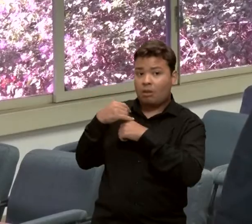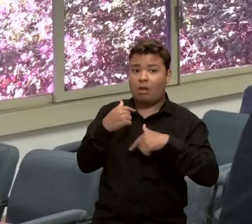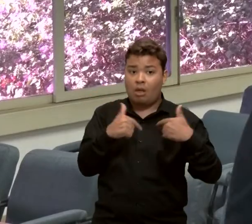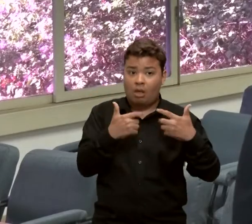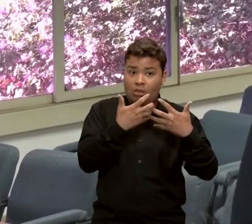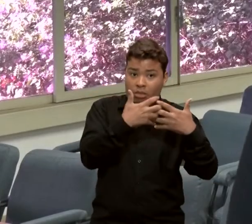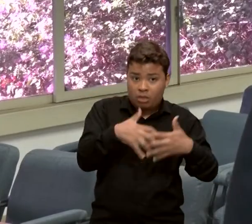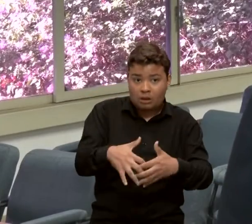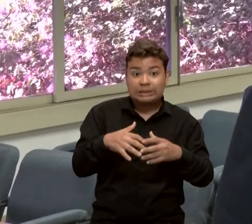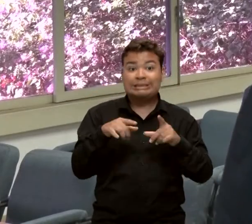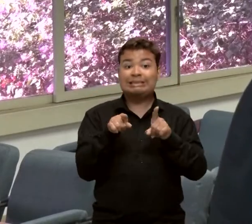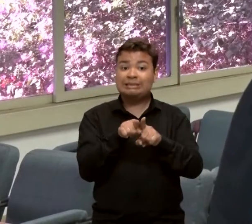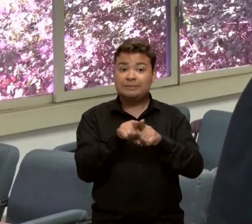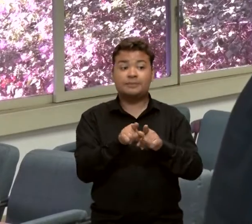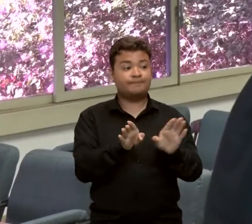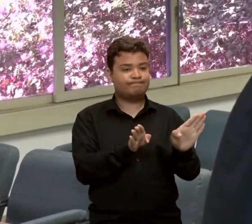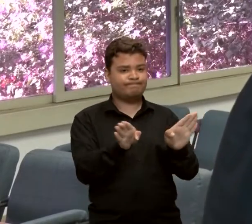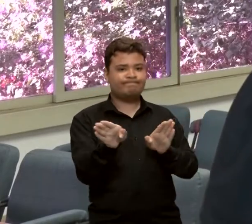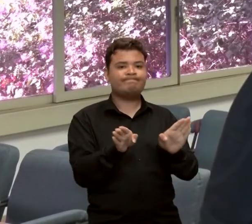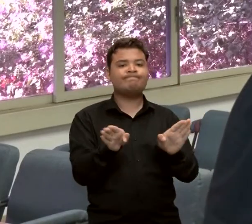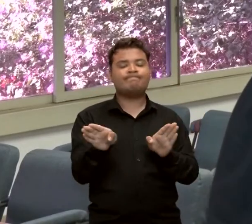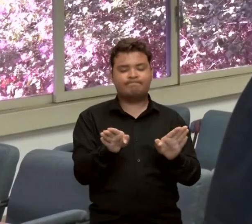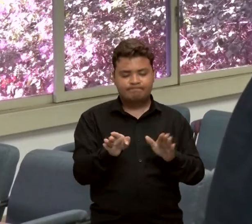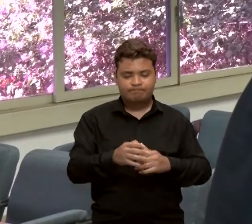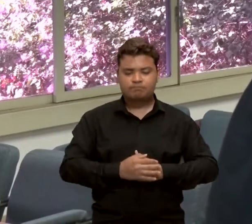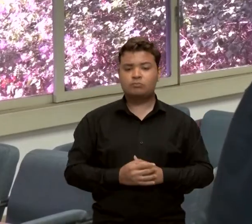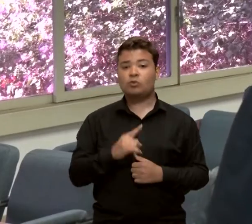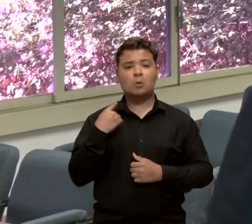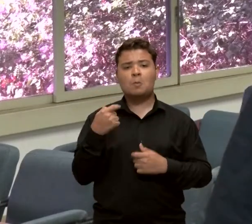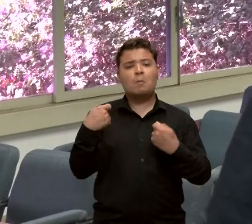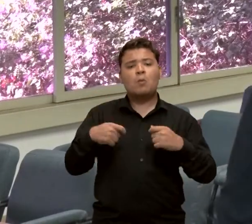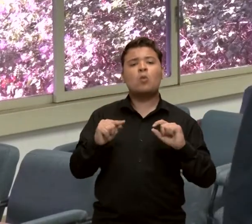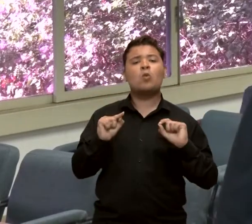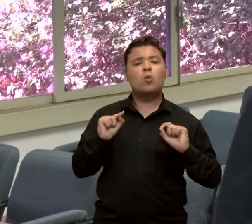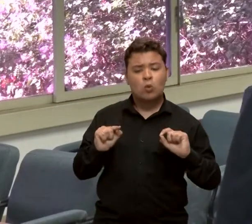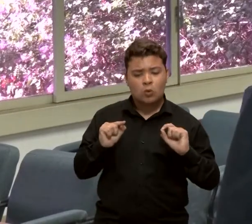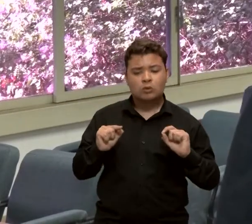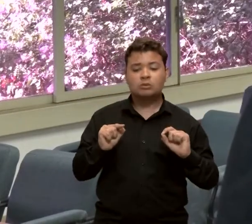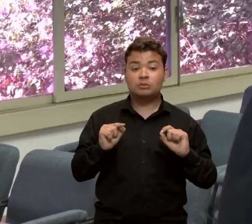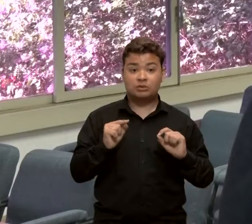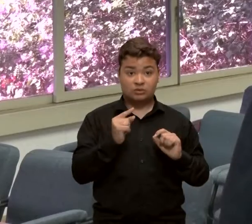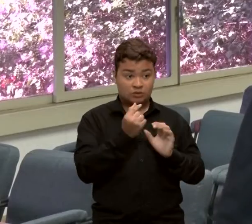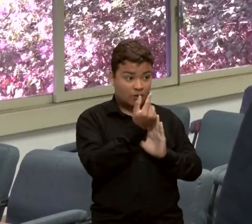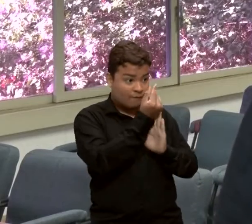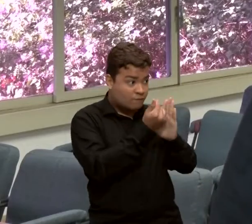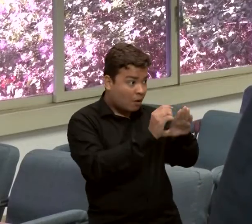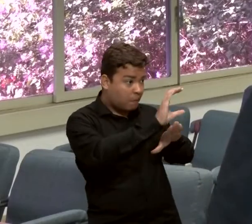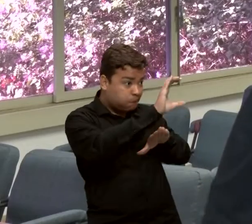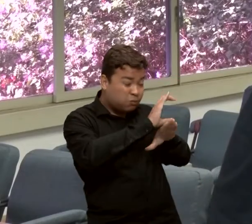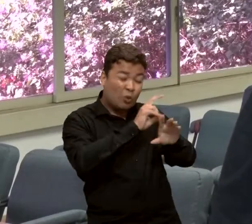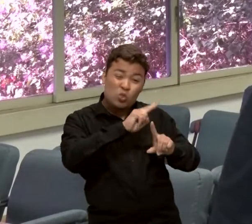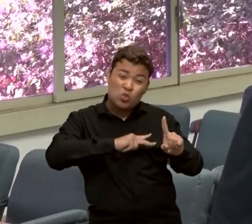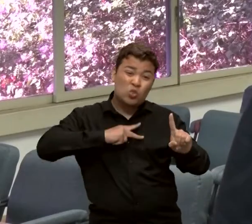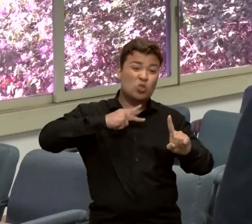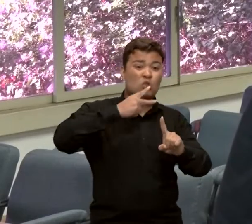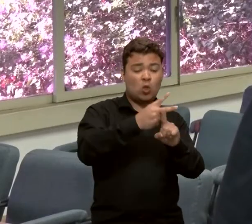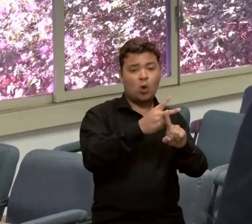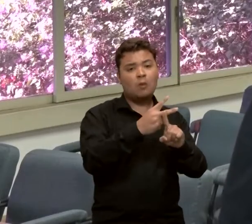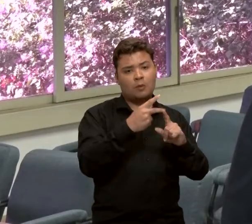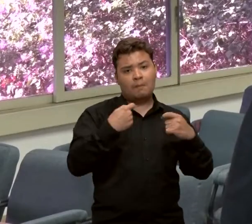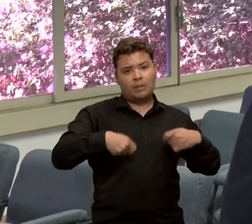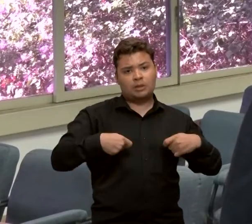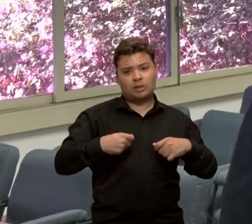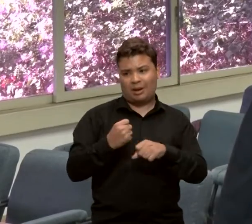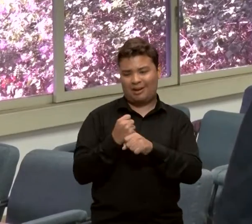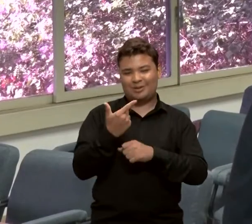exemplo, a acessibilidade. Nós precisamos, sem dúvida nenhuma, do dobro que nós recebemos de custeio em 2022.